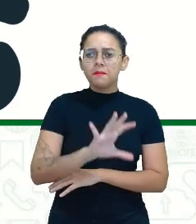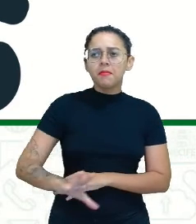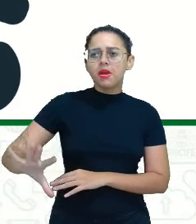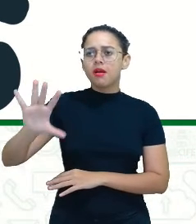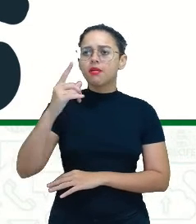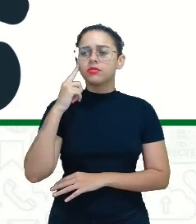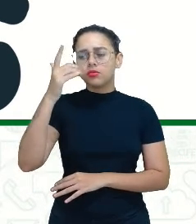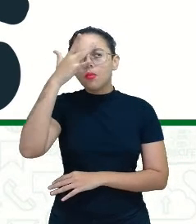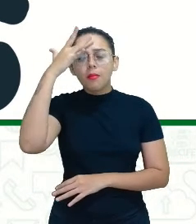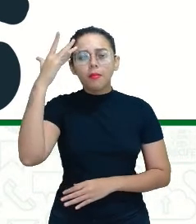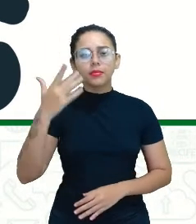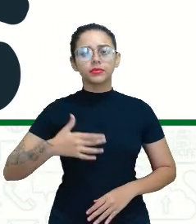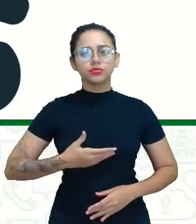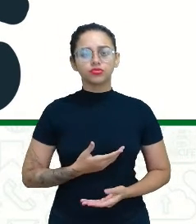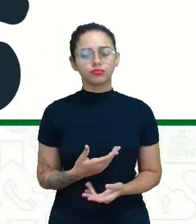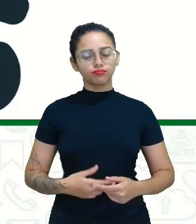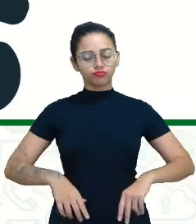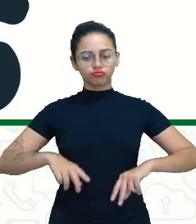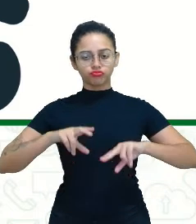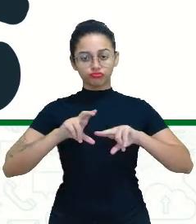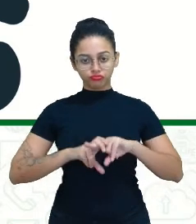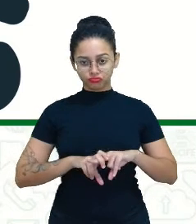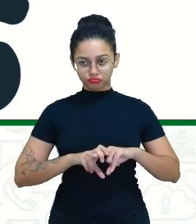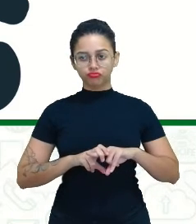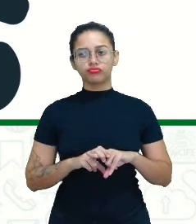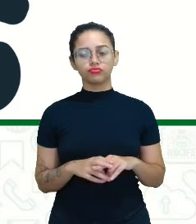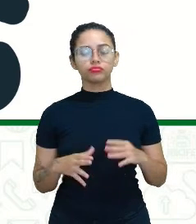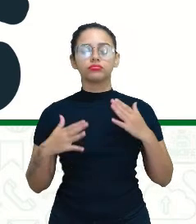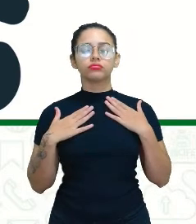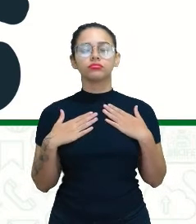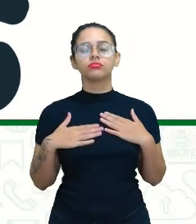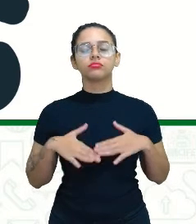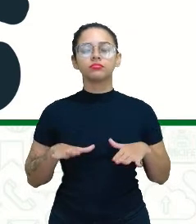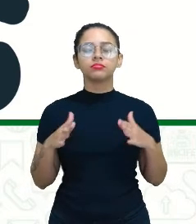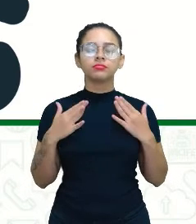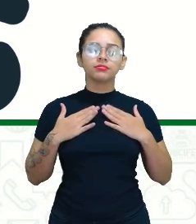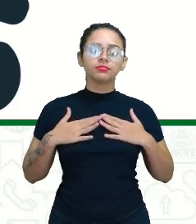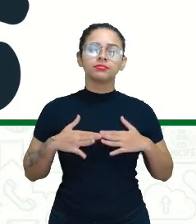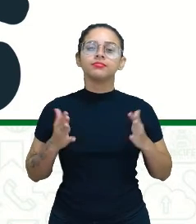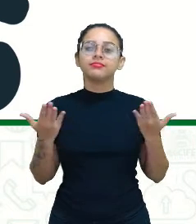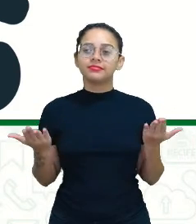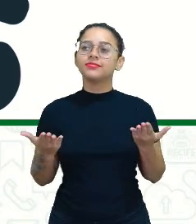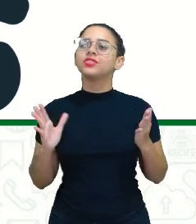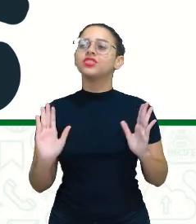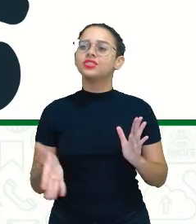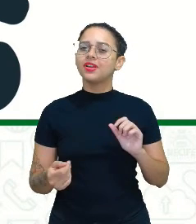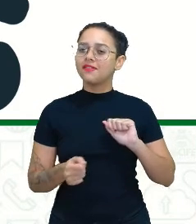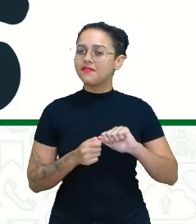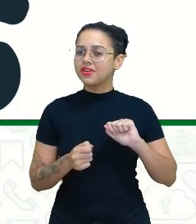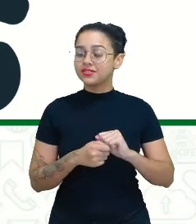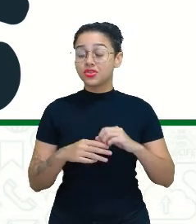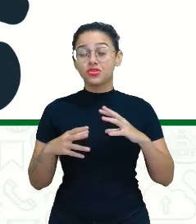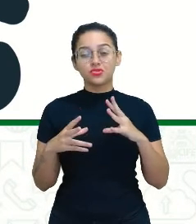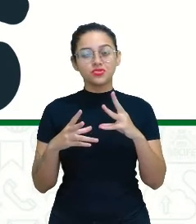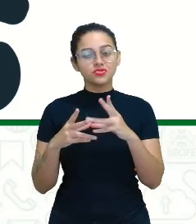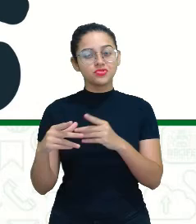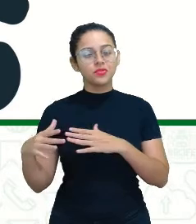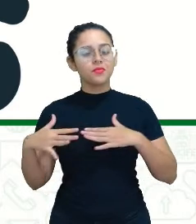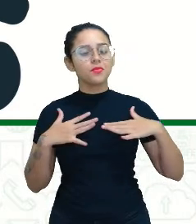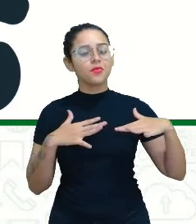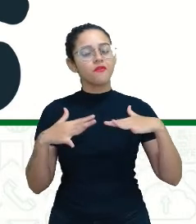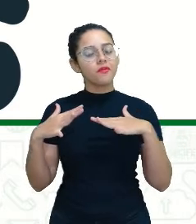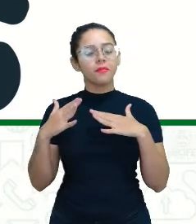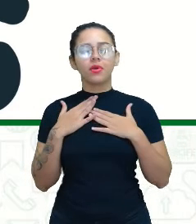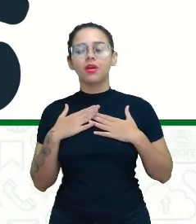de uma pessoa com as perninhas cruzadas relaxadinha né já fazendo todo aquele movimento